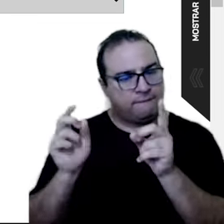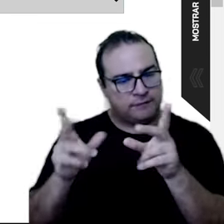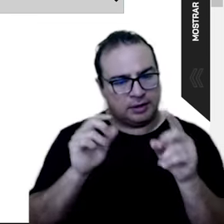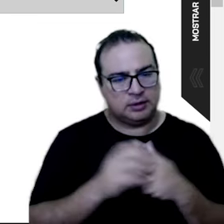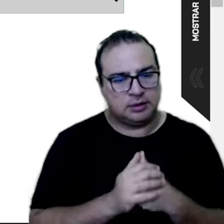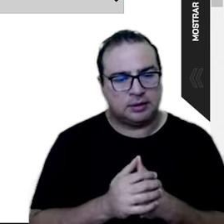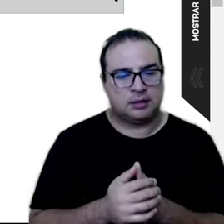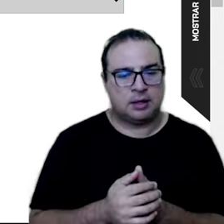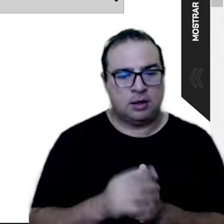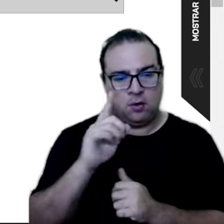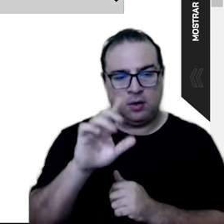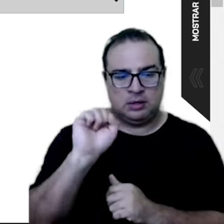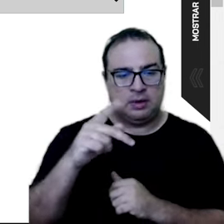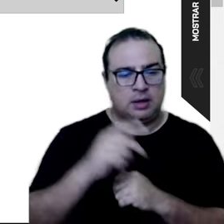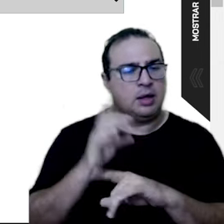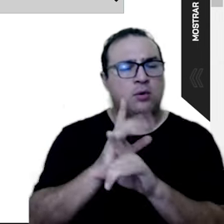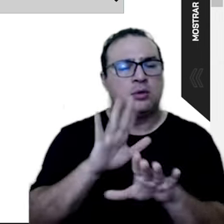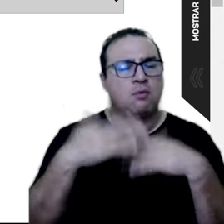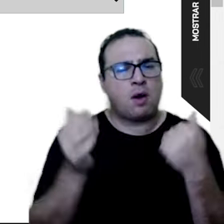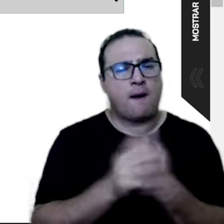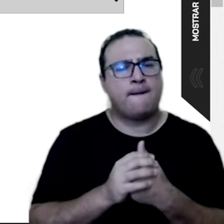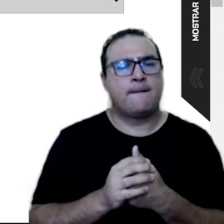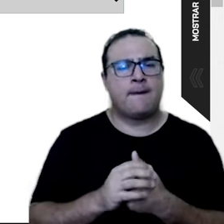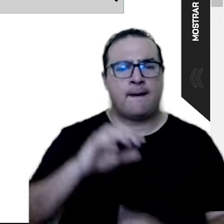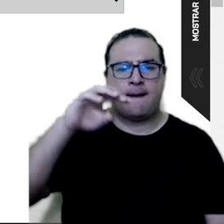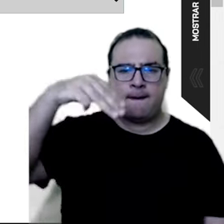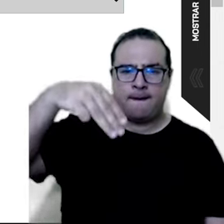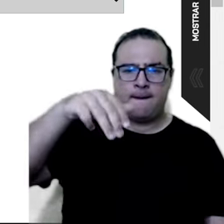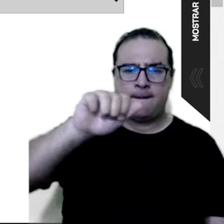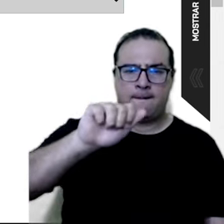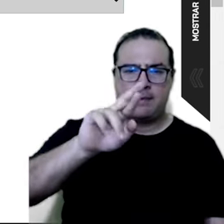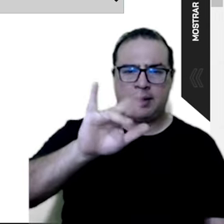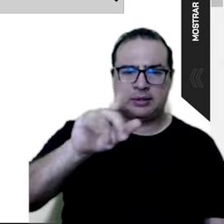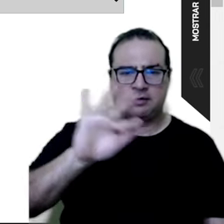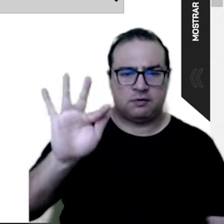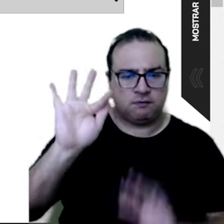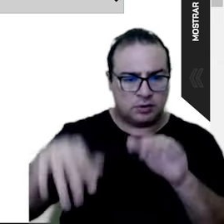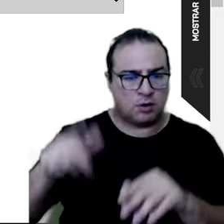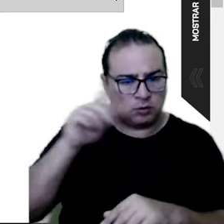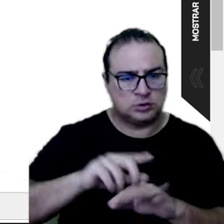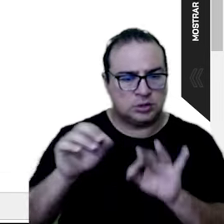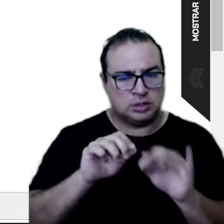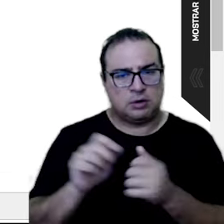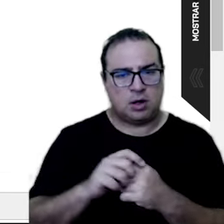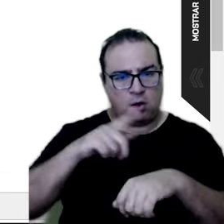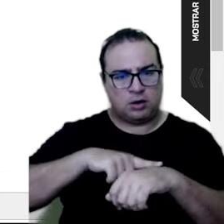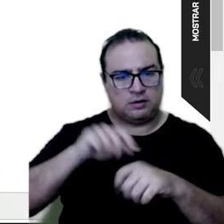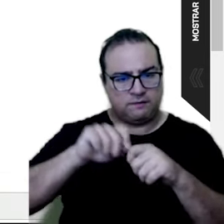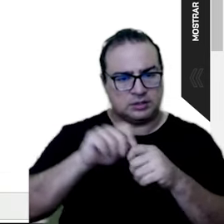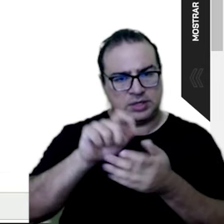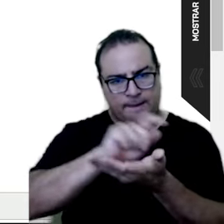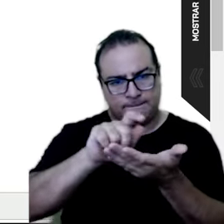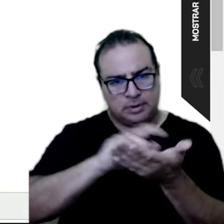um SP minha intenção é encontrar essa Matriz fiscal no danf lá quando eu for emitir ele tá